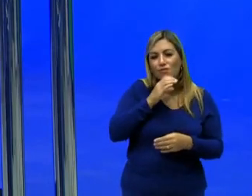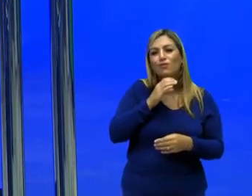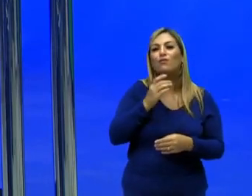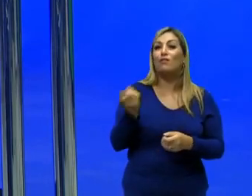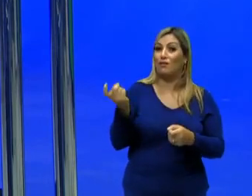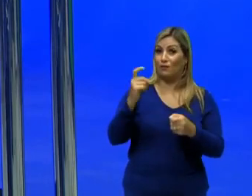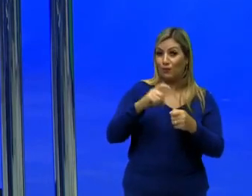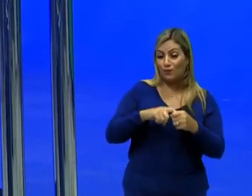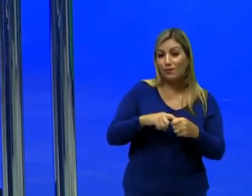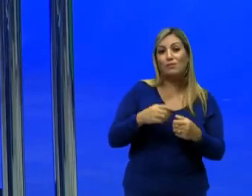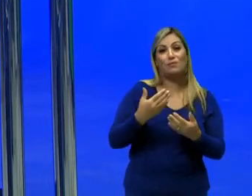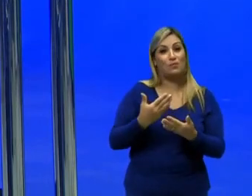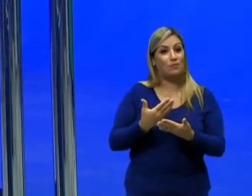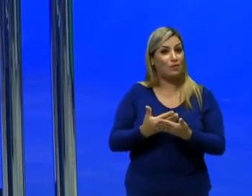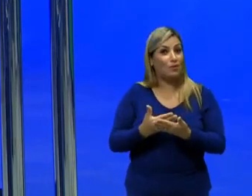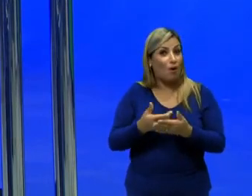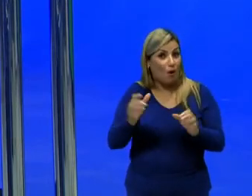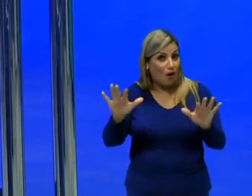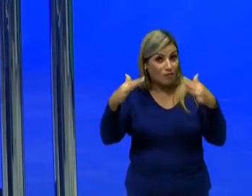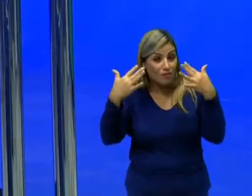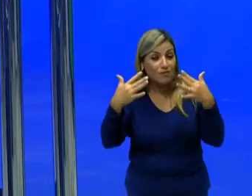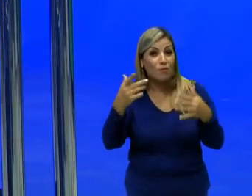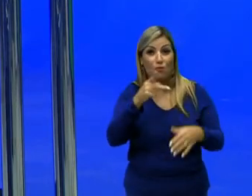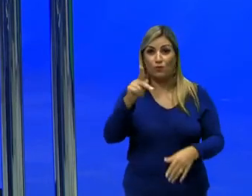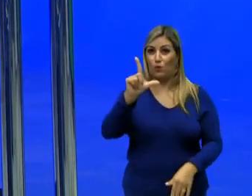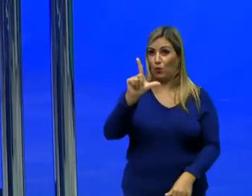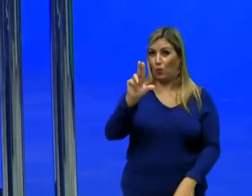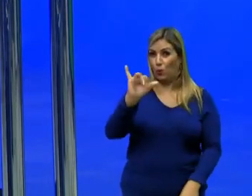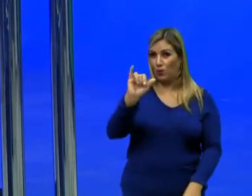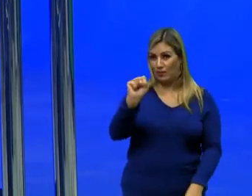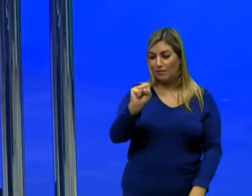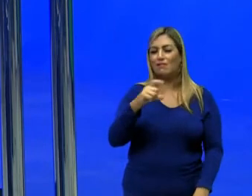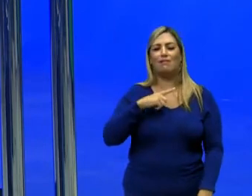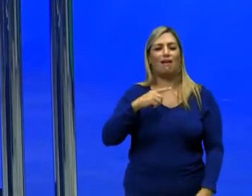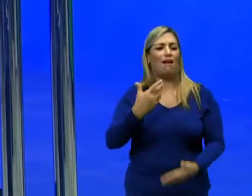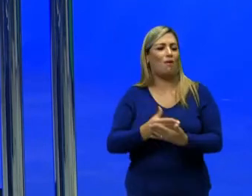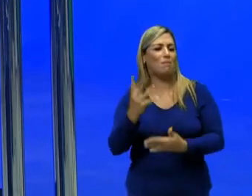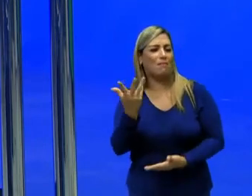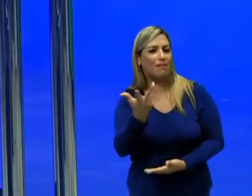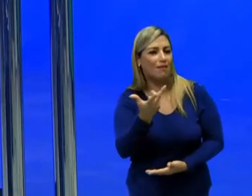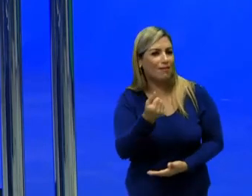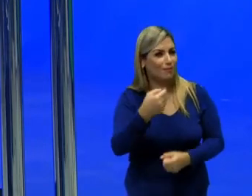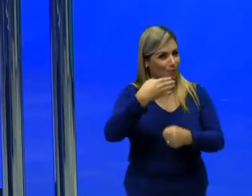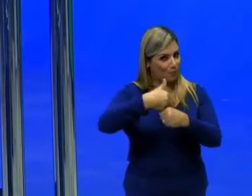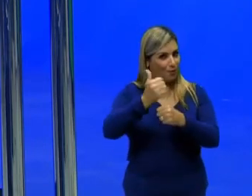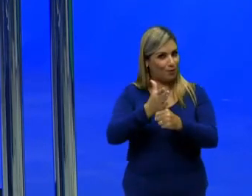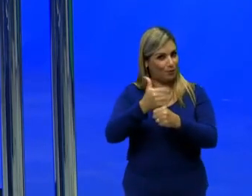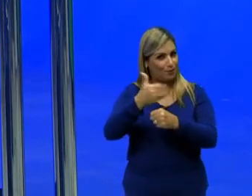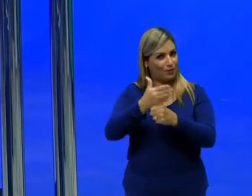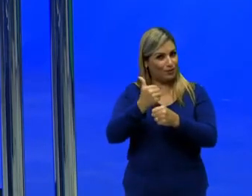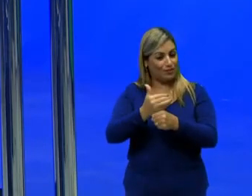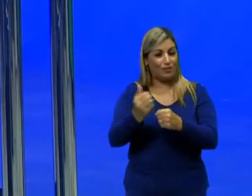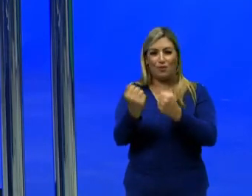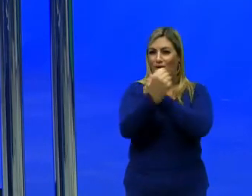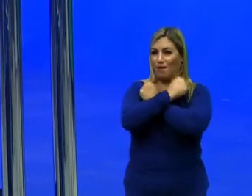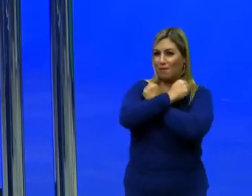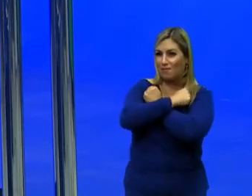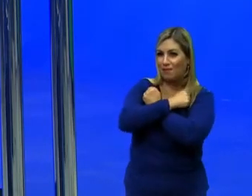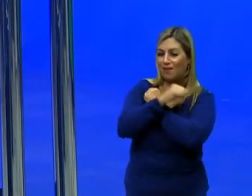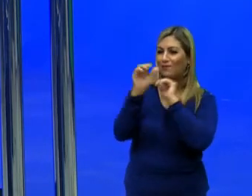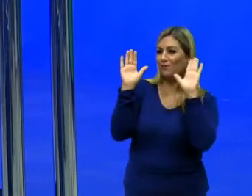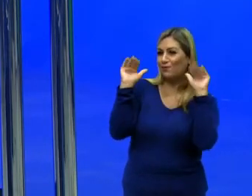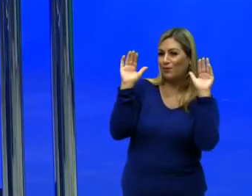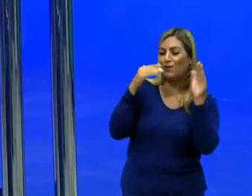rapidinho mas se ligue com o professor luiz vem com a sua aula maravilhosa de biologia um forte